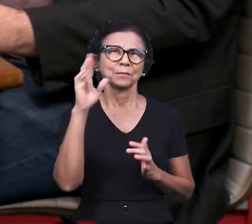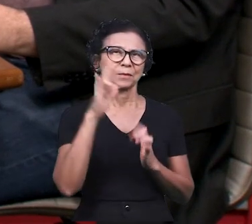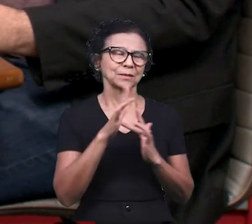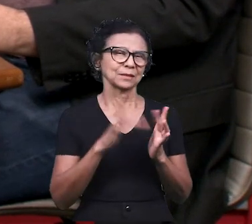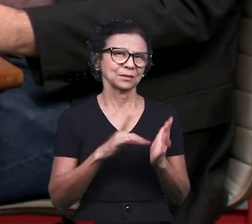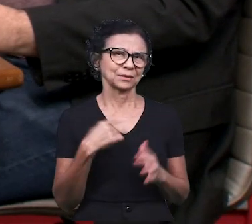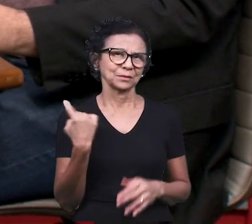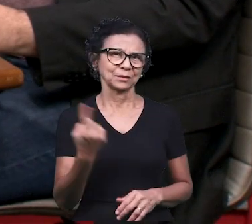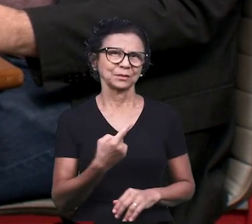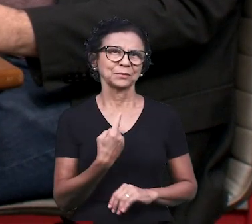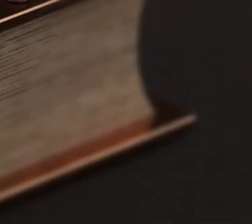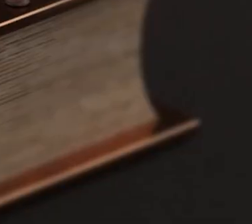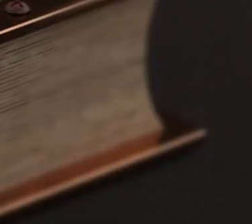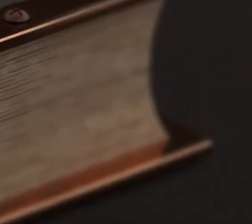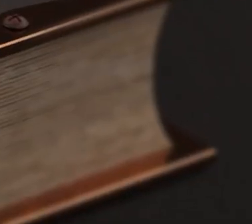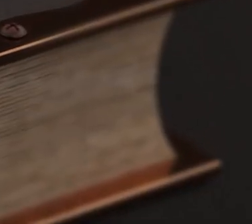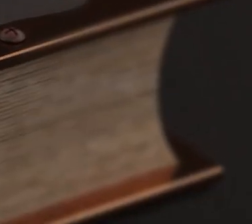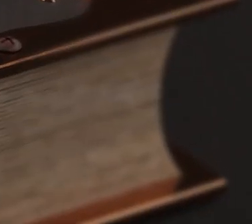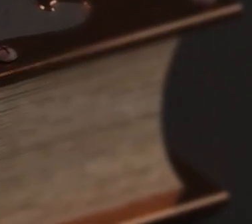os irmãos.